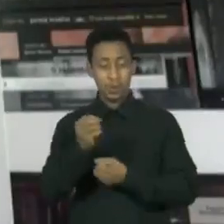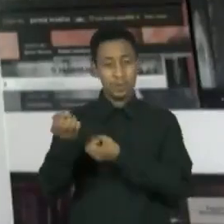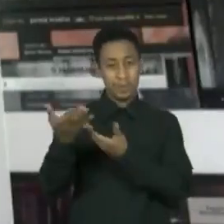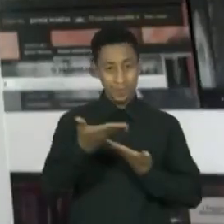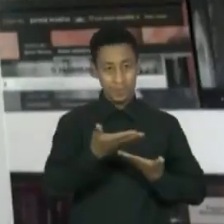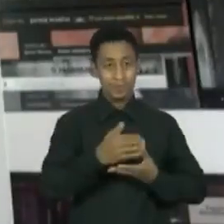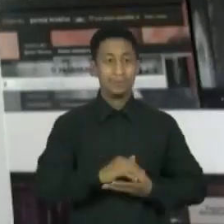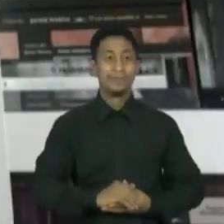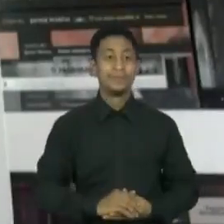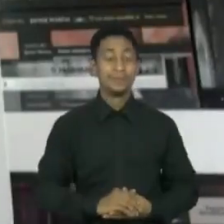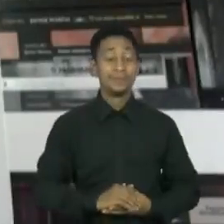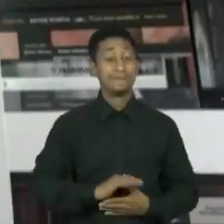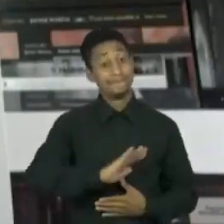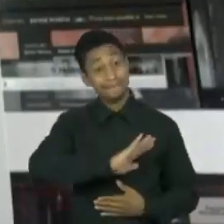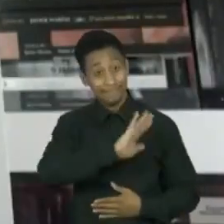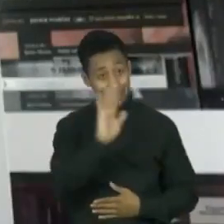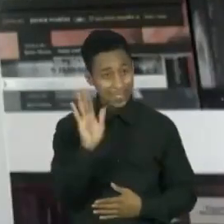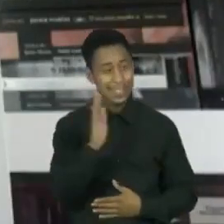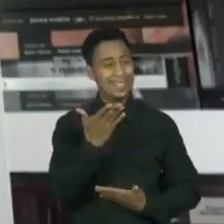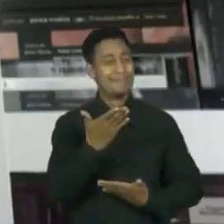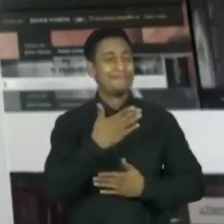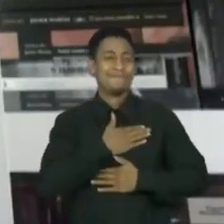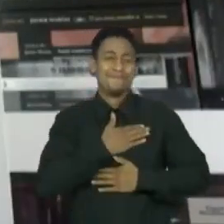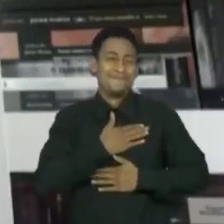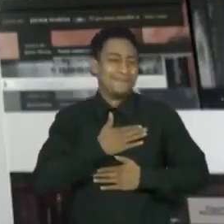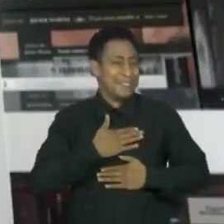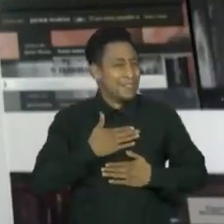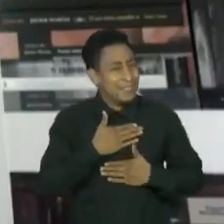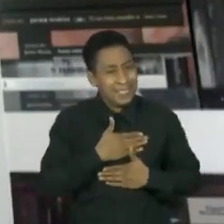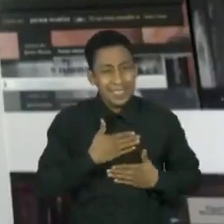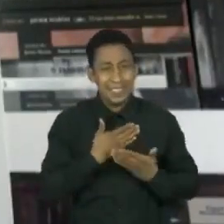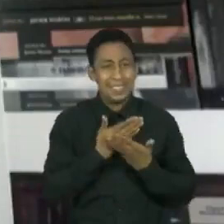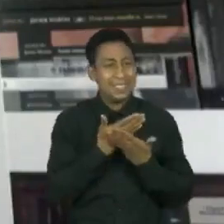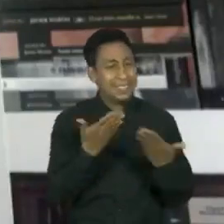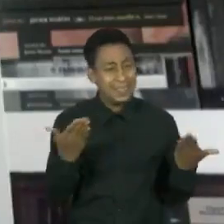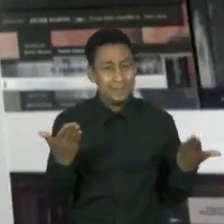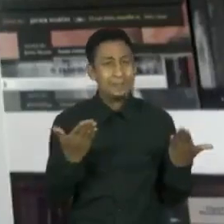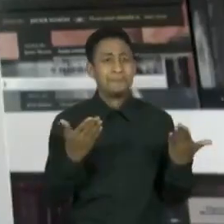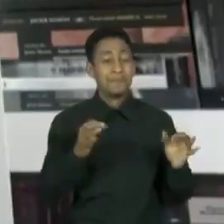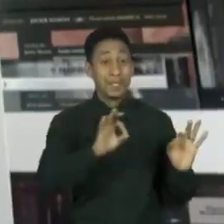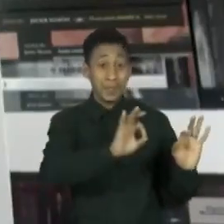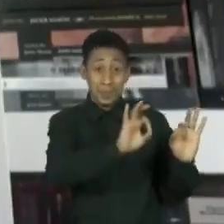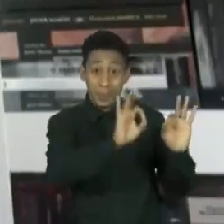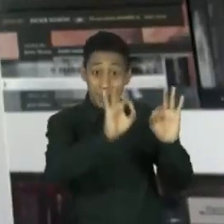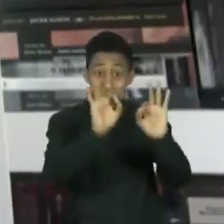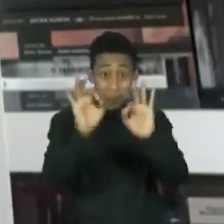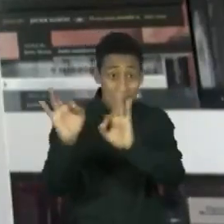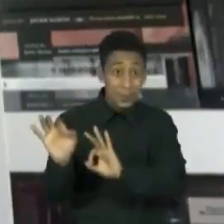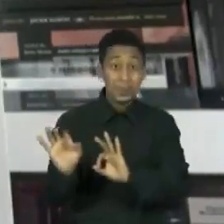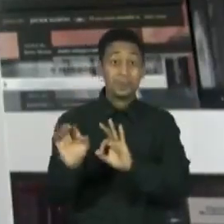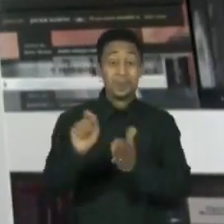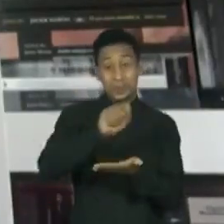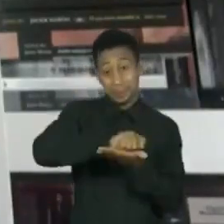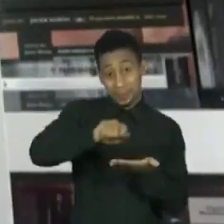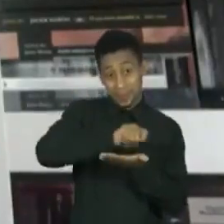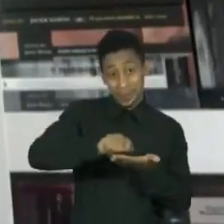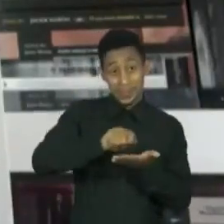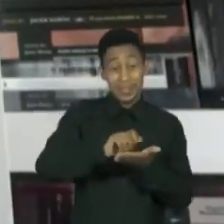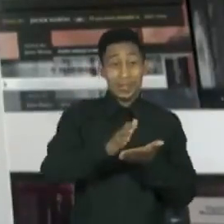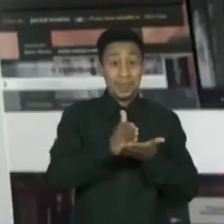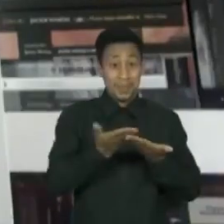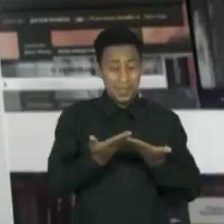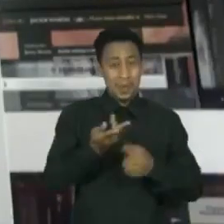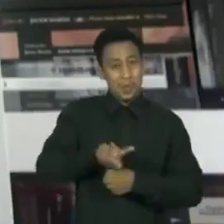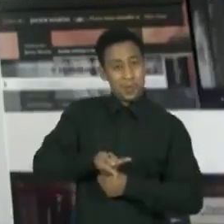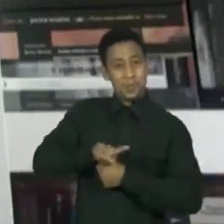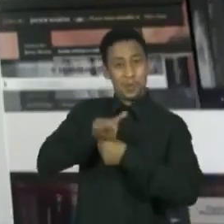Olá, tem sido um imenso privilégio assistir ao percurso deste romance, deste Tortarado, desde que fiz parte do júri do Prémio